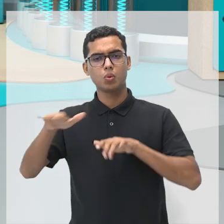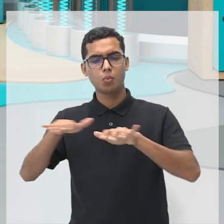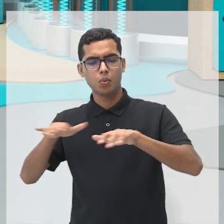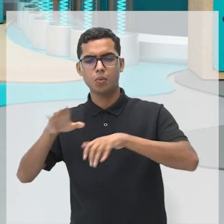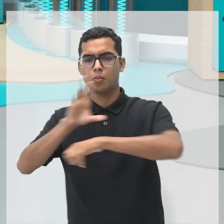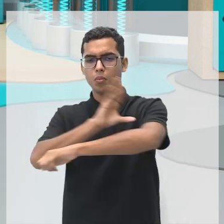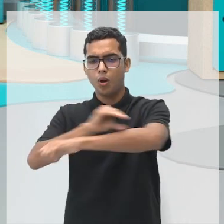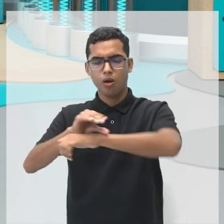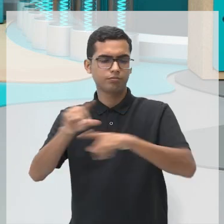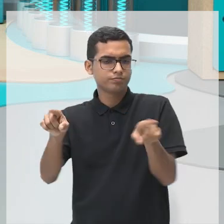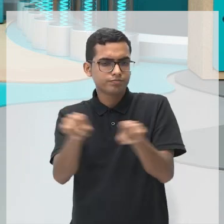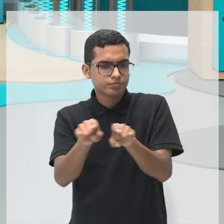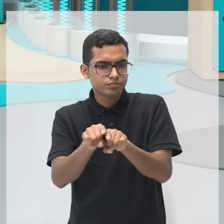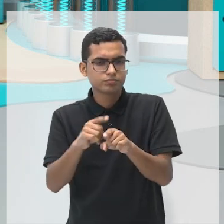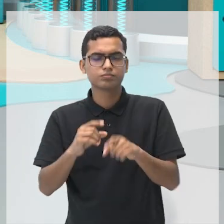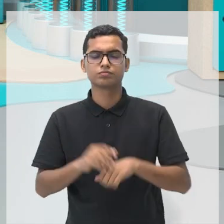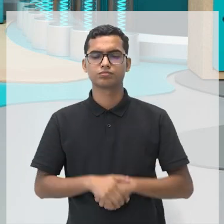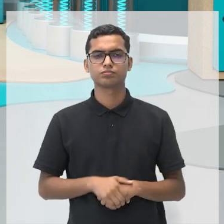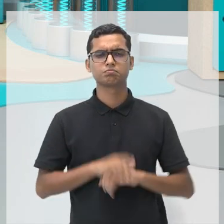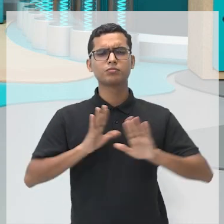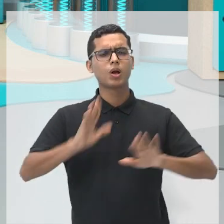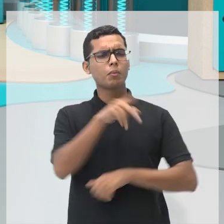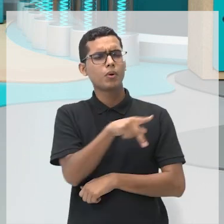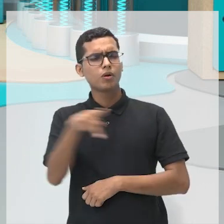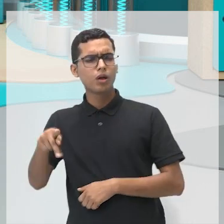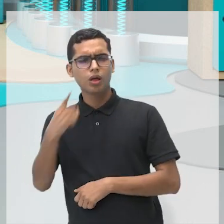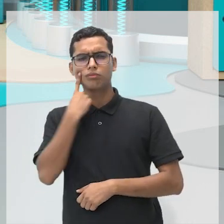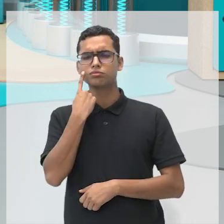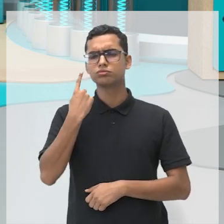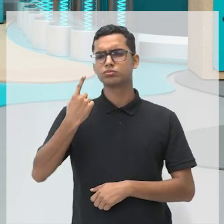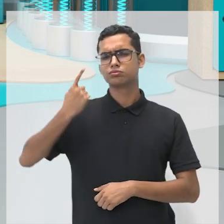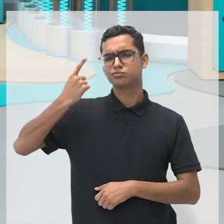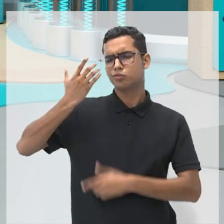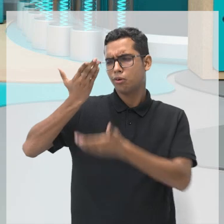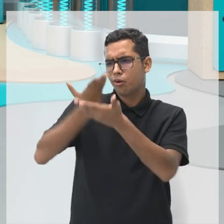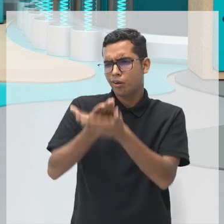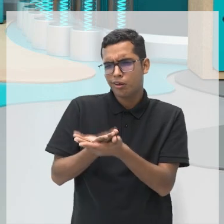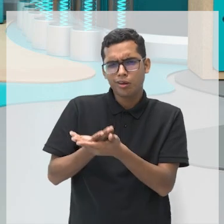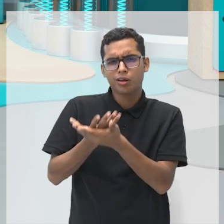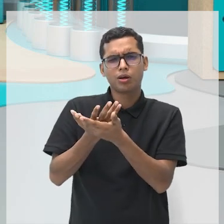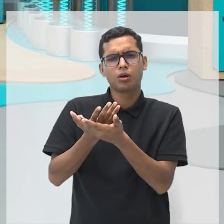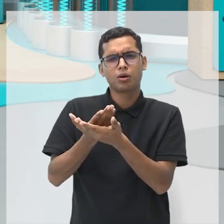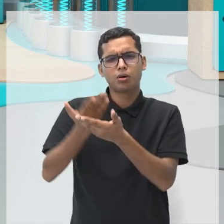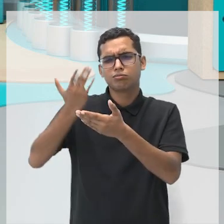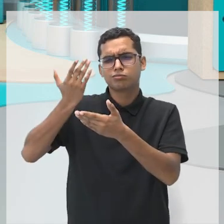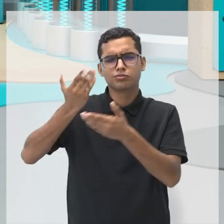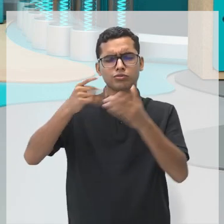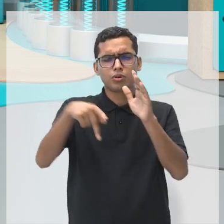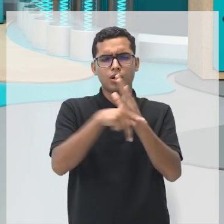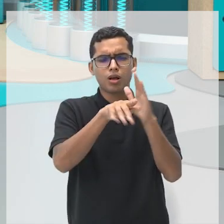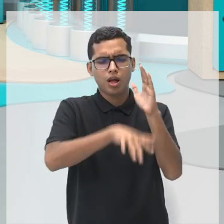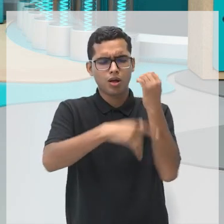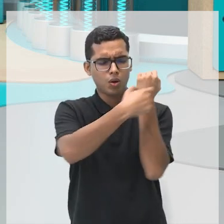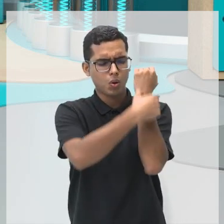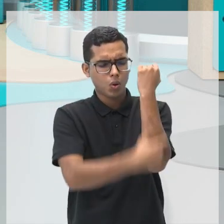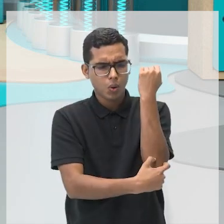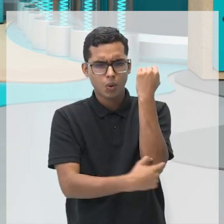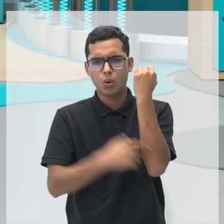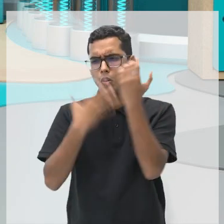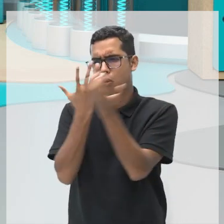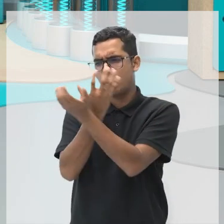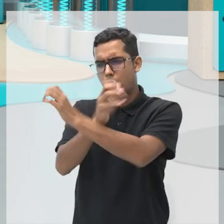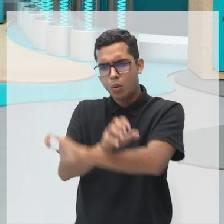Mas vocês podem estar se perguntando assim, professor, por que nós estamos estudando sobre coluna, sobre